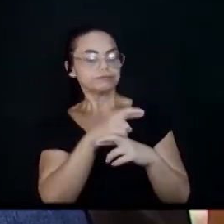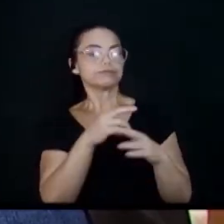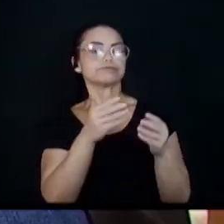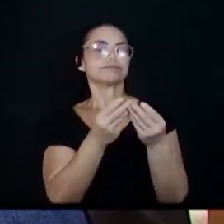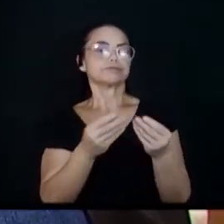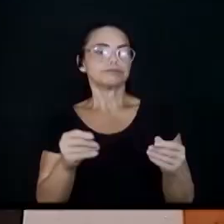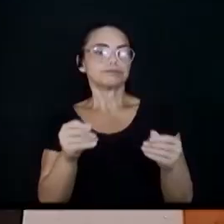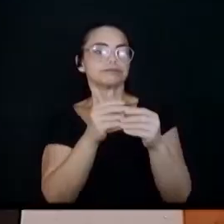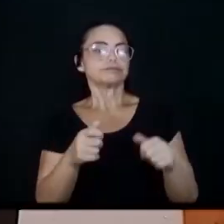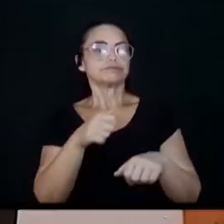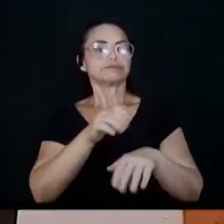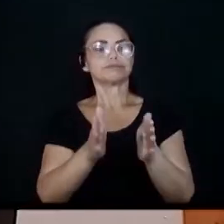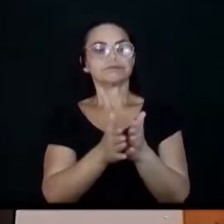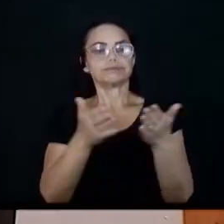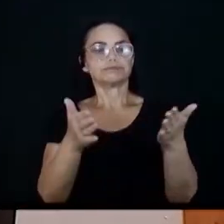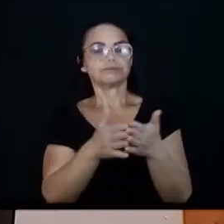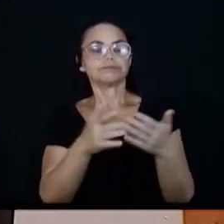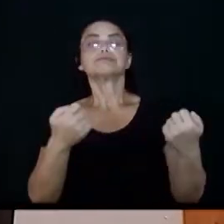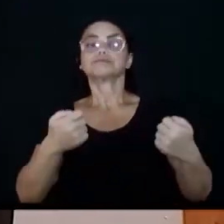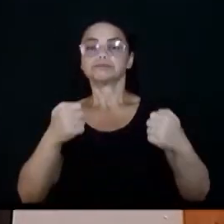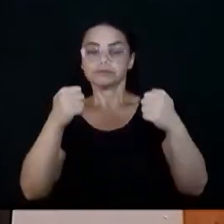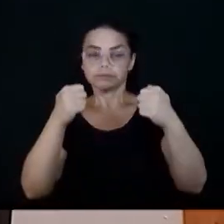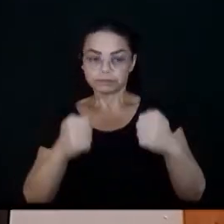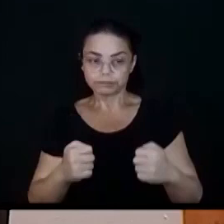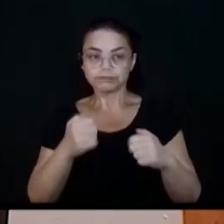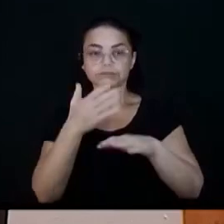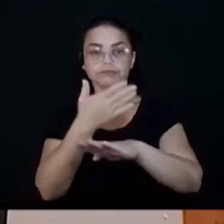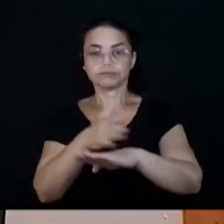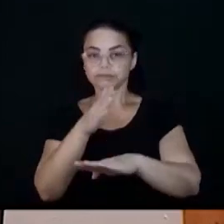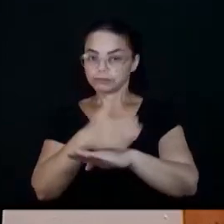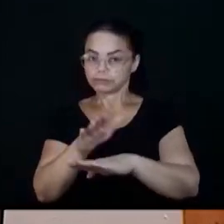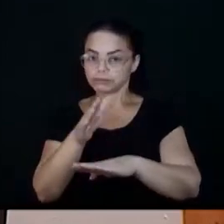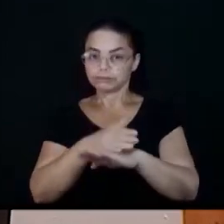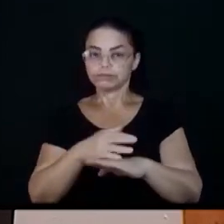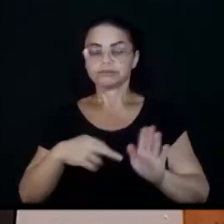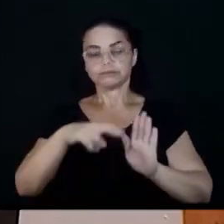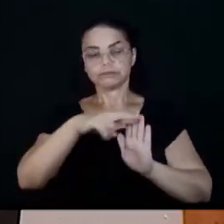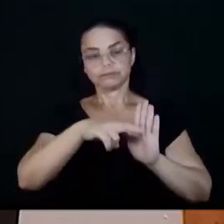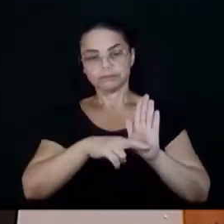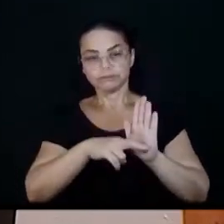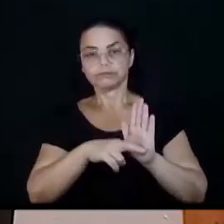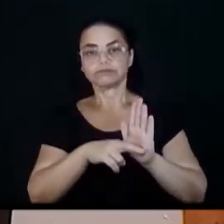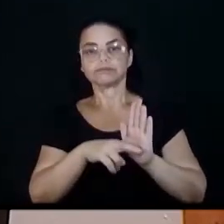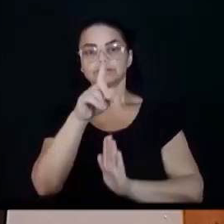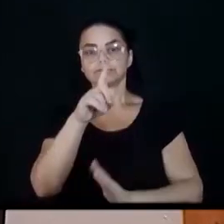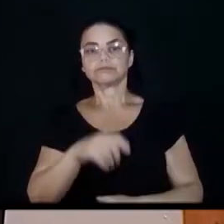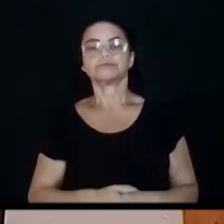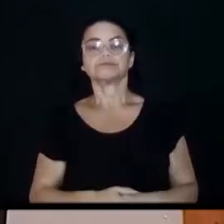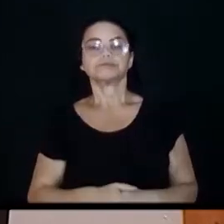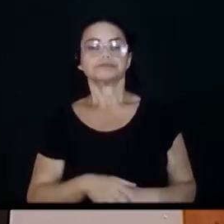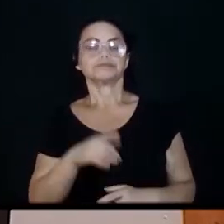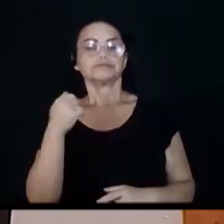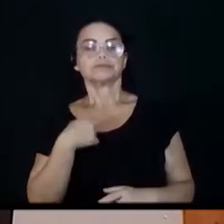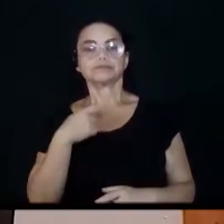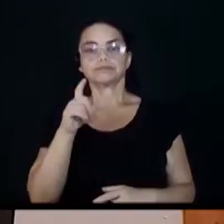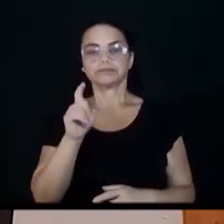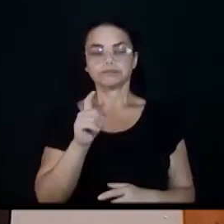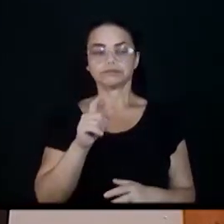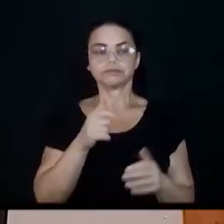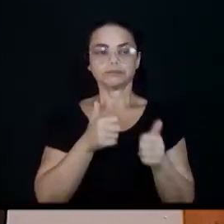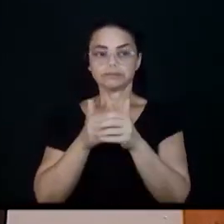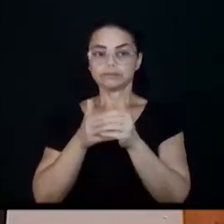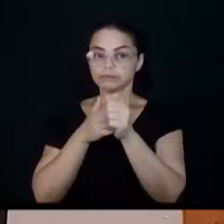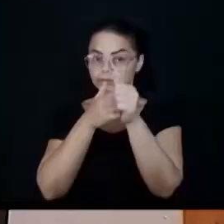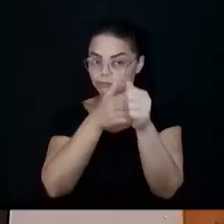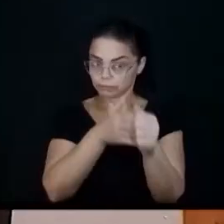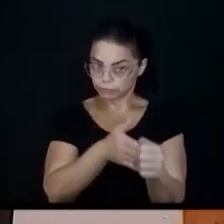que elas podem então participar do serviço aqui do Direito de Ser, e é feito um acompanhamento, né, digamos